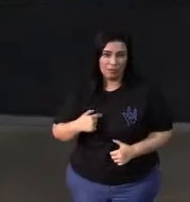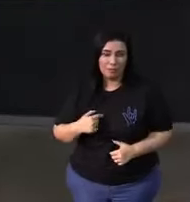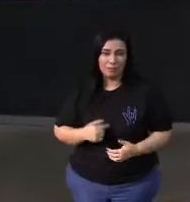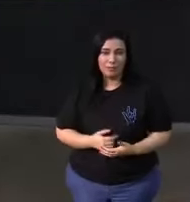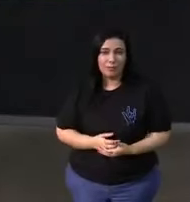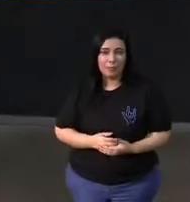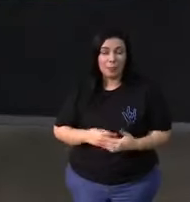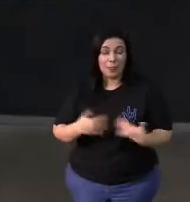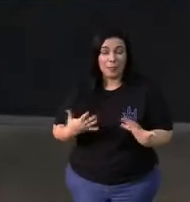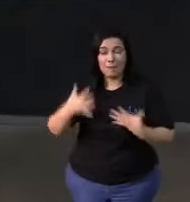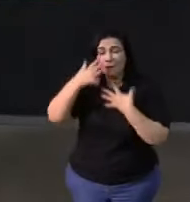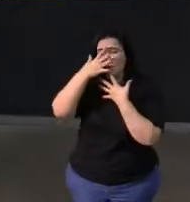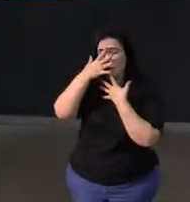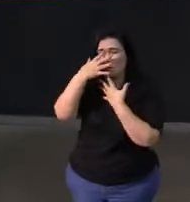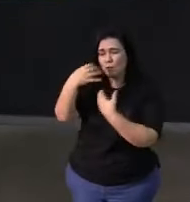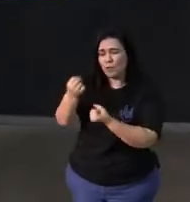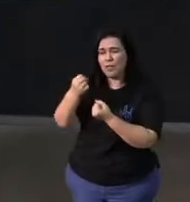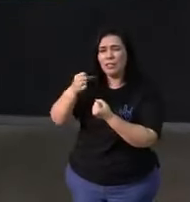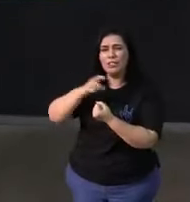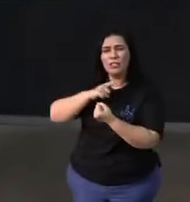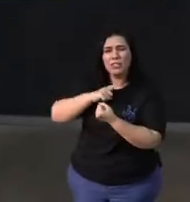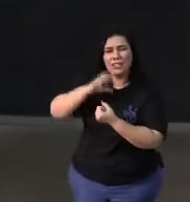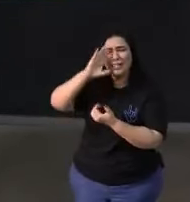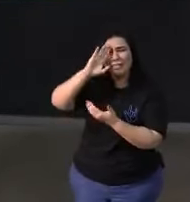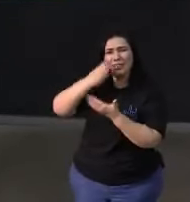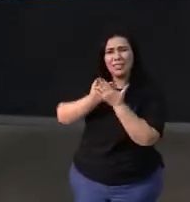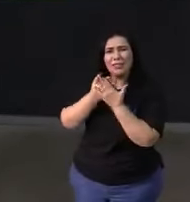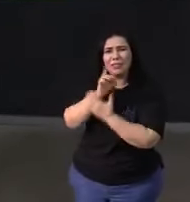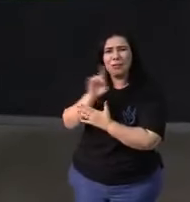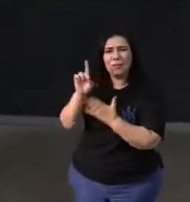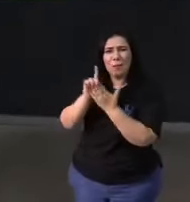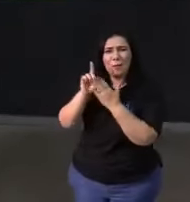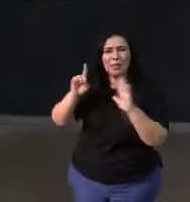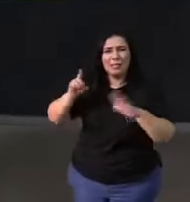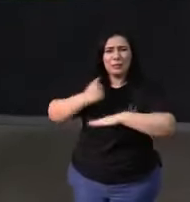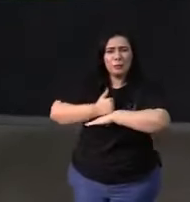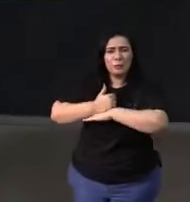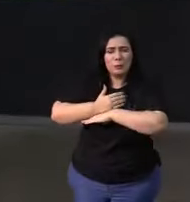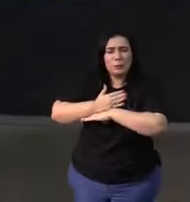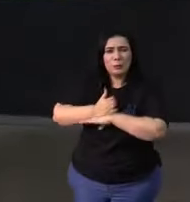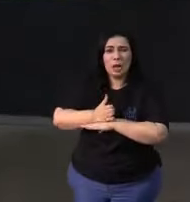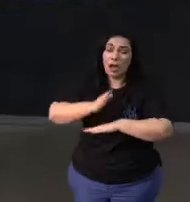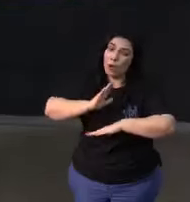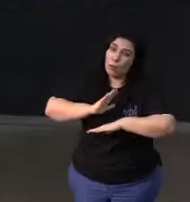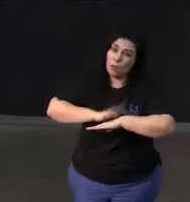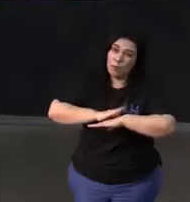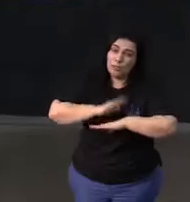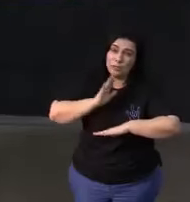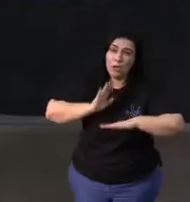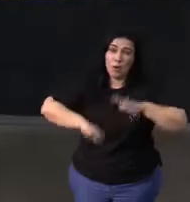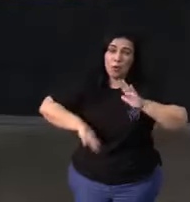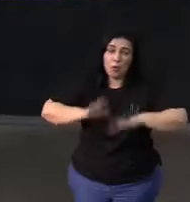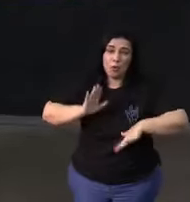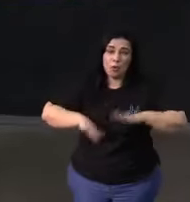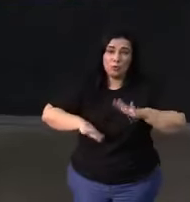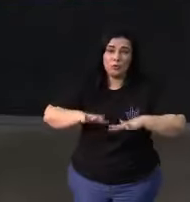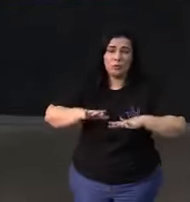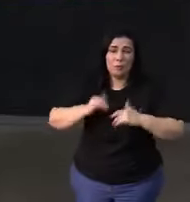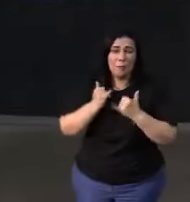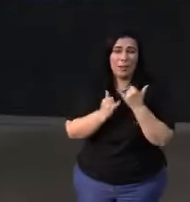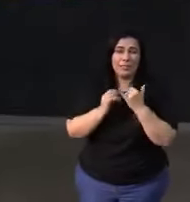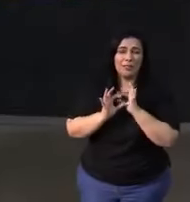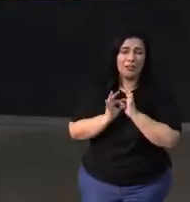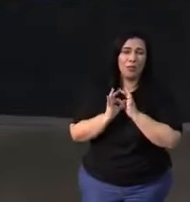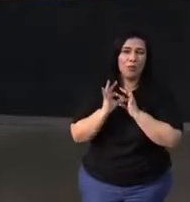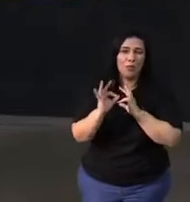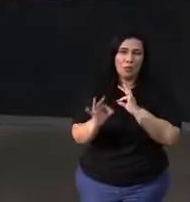Então a fé que esses meninos tinham era uma fé que acreditava na promessa todo o tempo. Em alguns momentos a promessa estava muito distante.